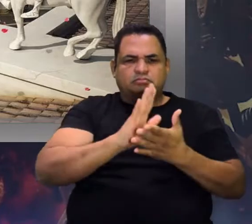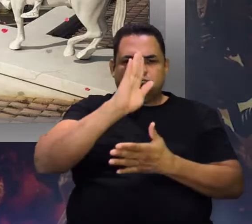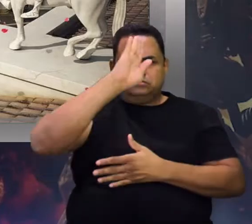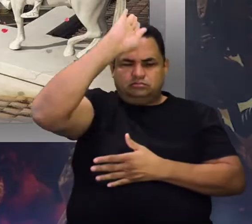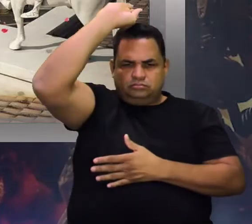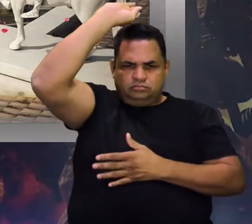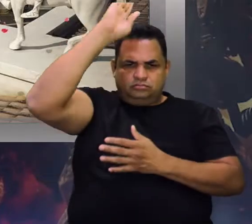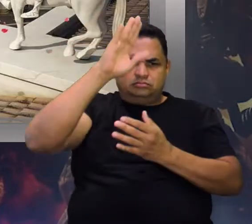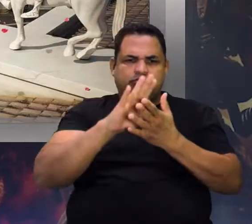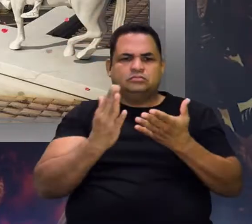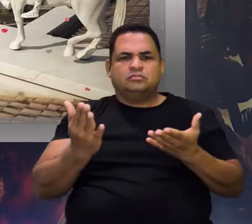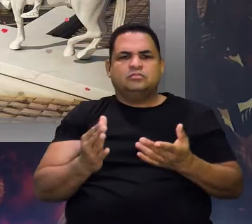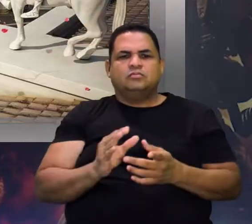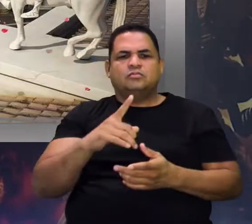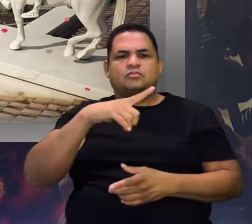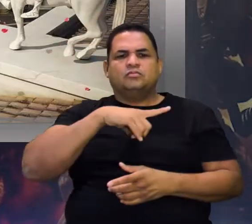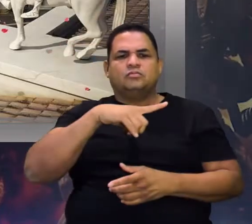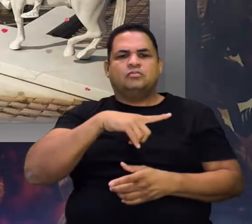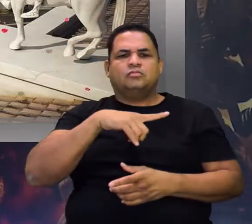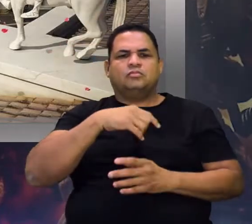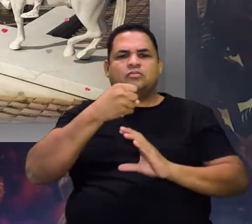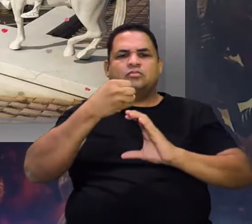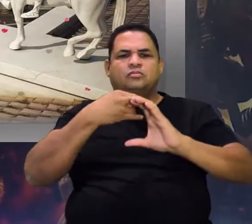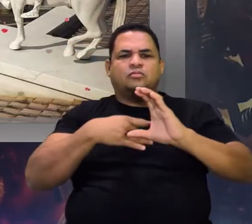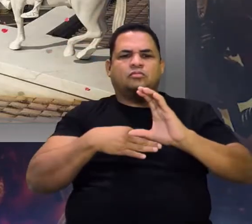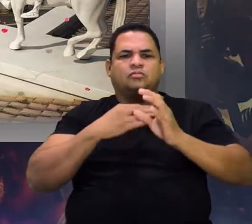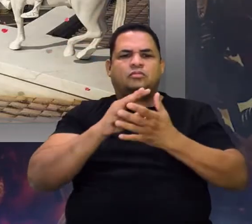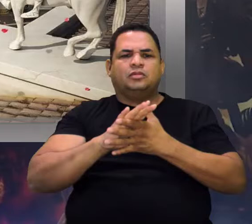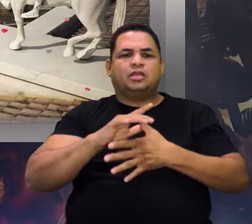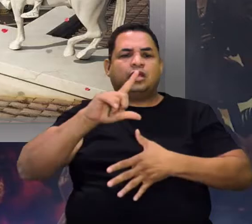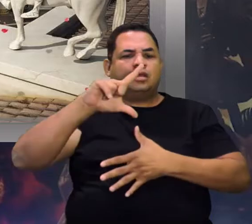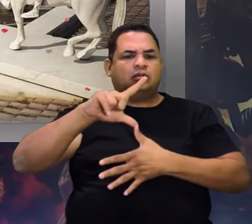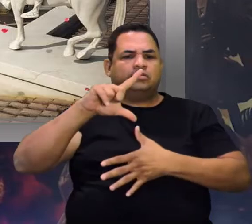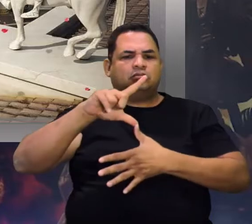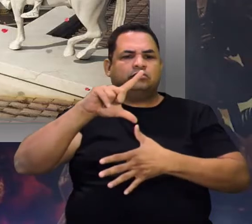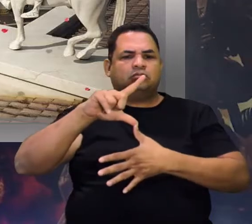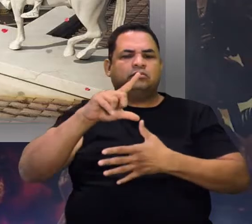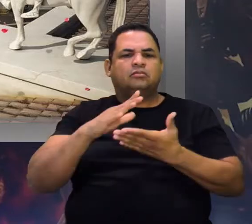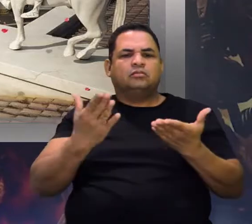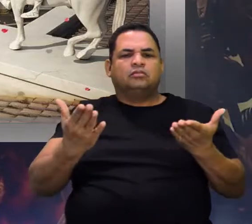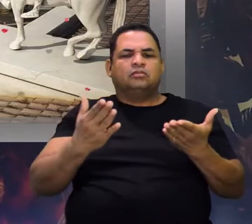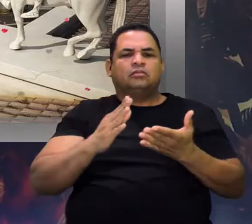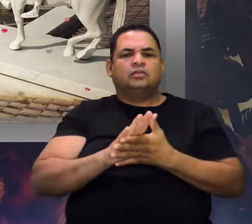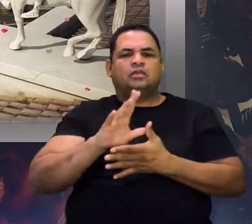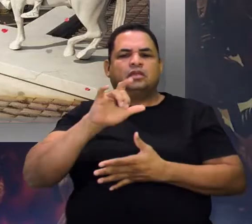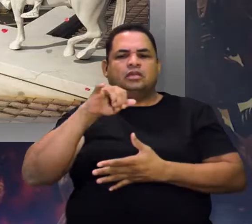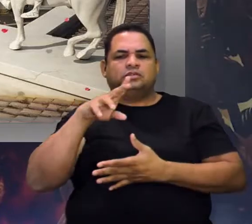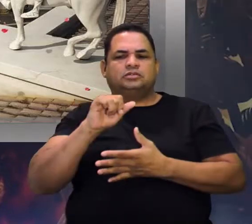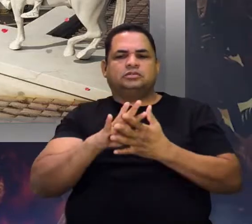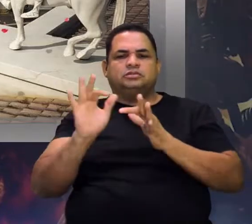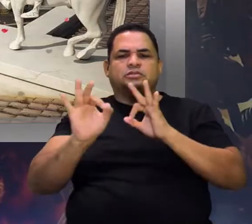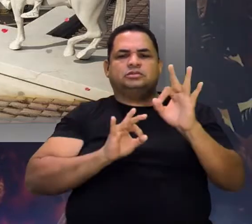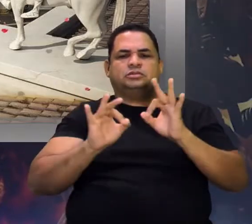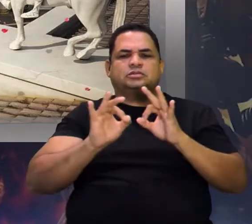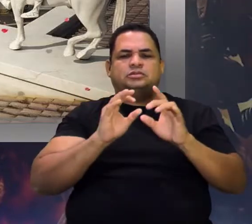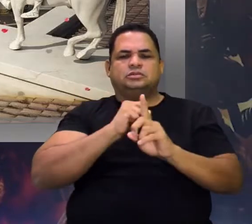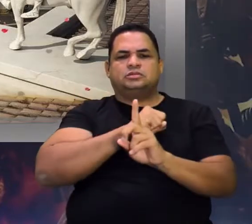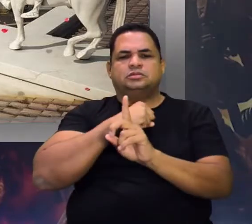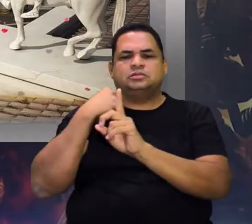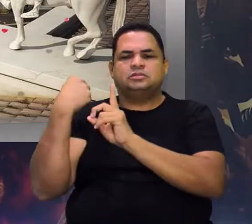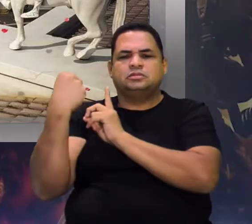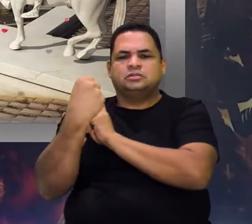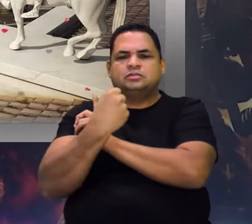que vai ter uma característica latina, principalmente uma característica latina, e ela vai se organizar